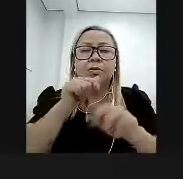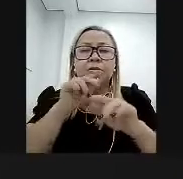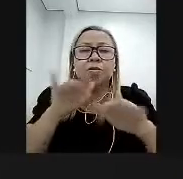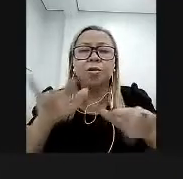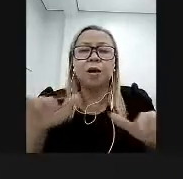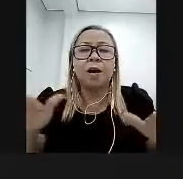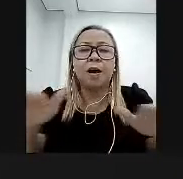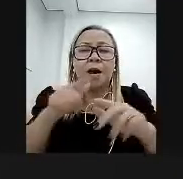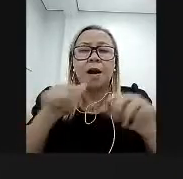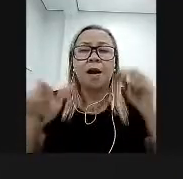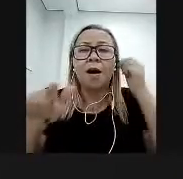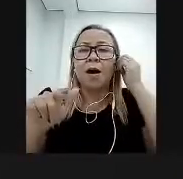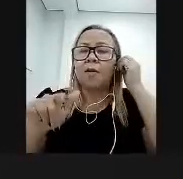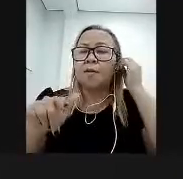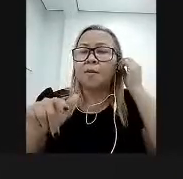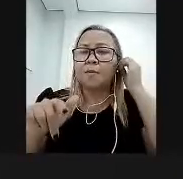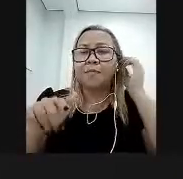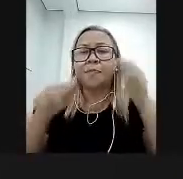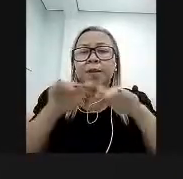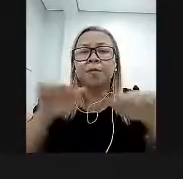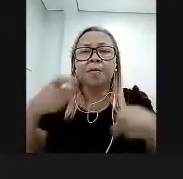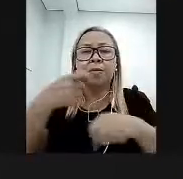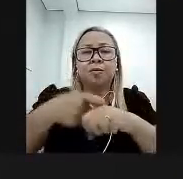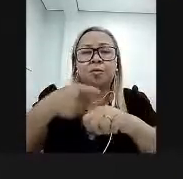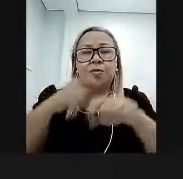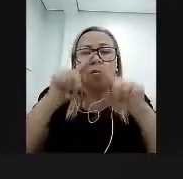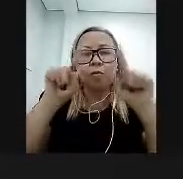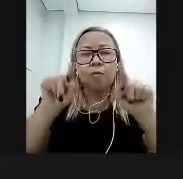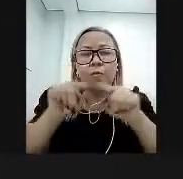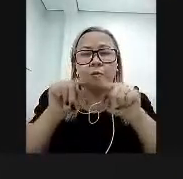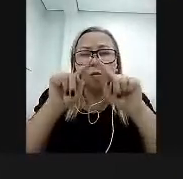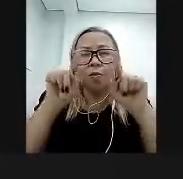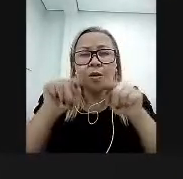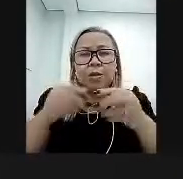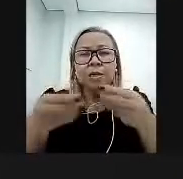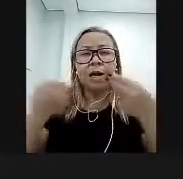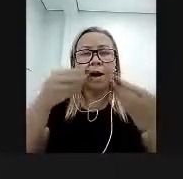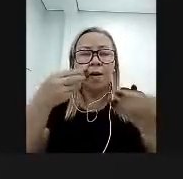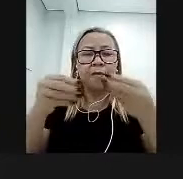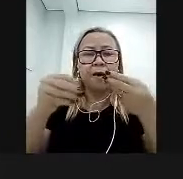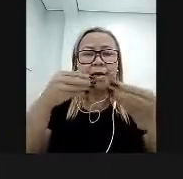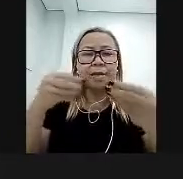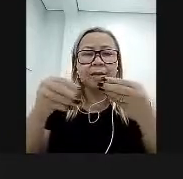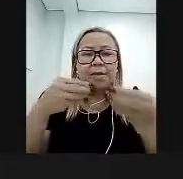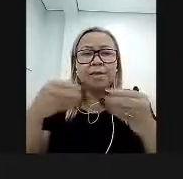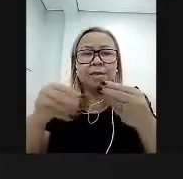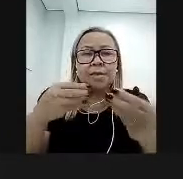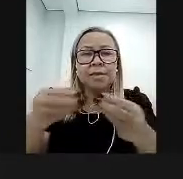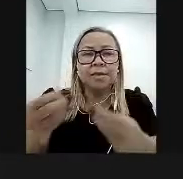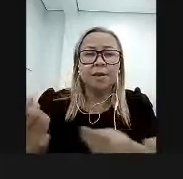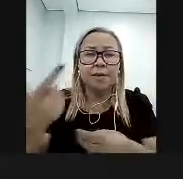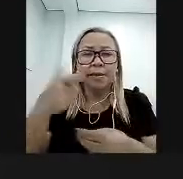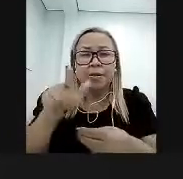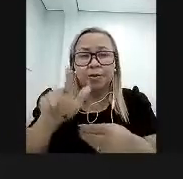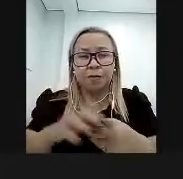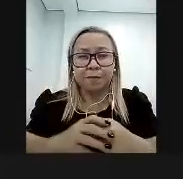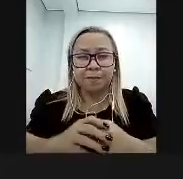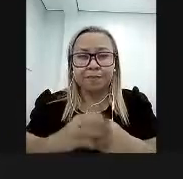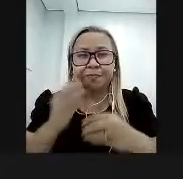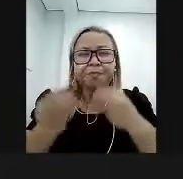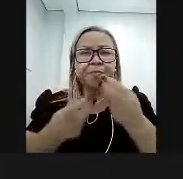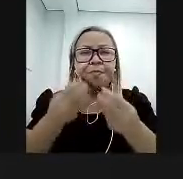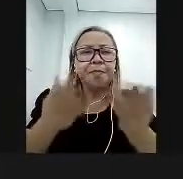superfície que é dura, quadriculada, ela passa a ser flexível, orgânica novamente. E como trata-se